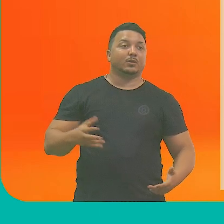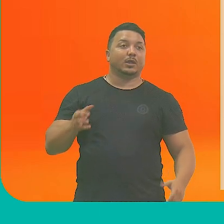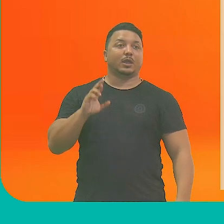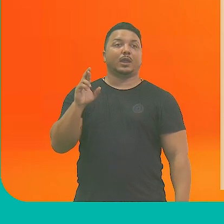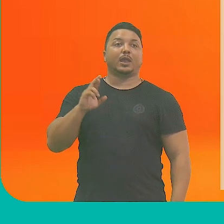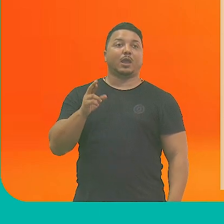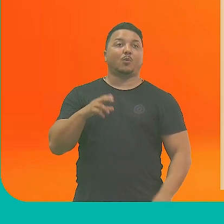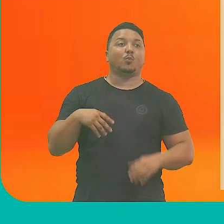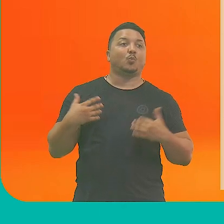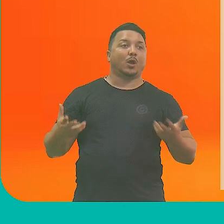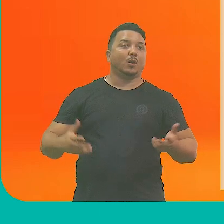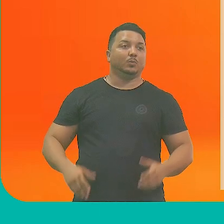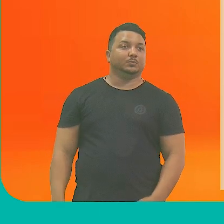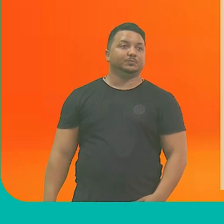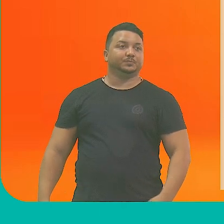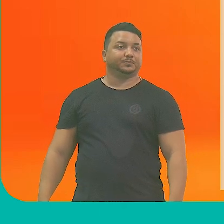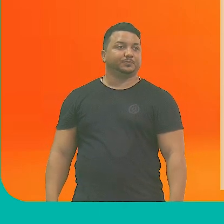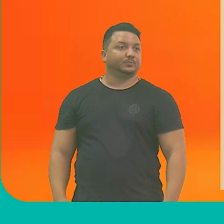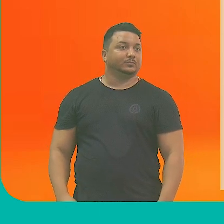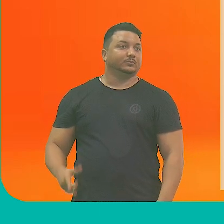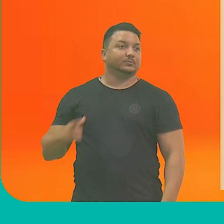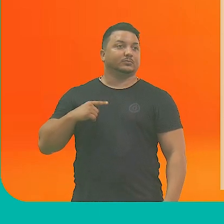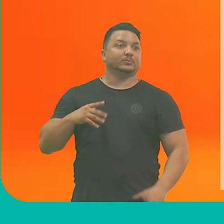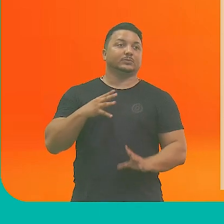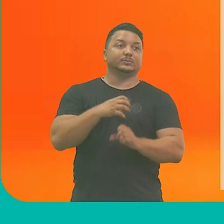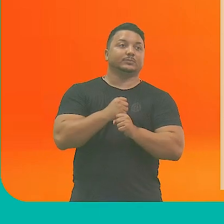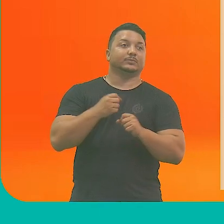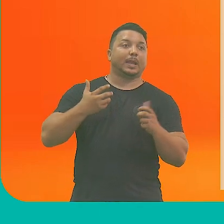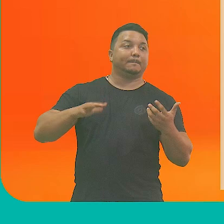real ele quer o quê? A média, não é?